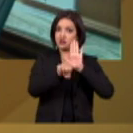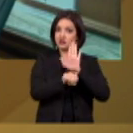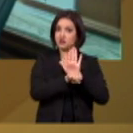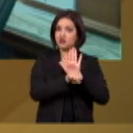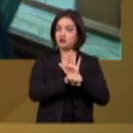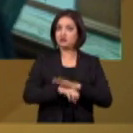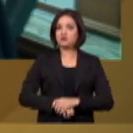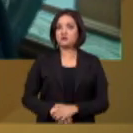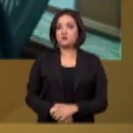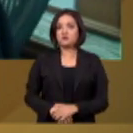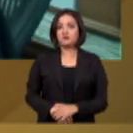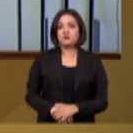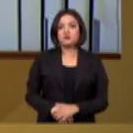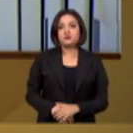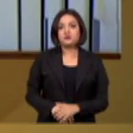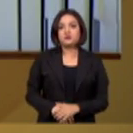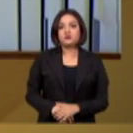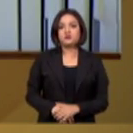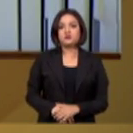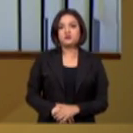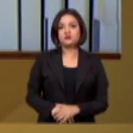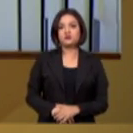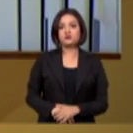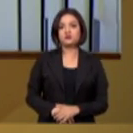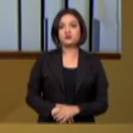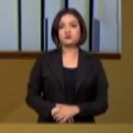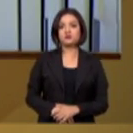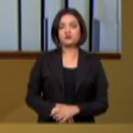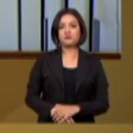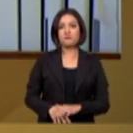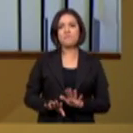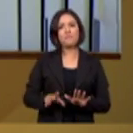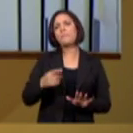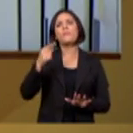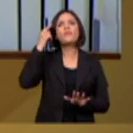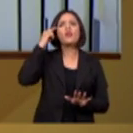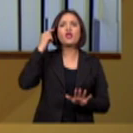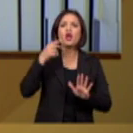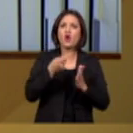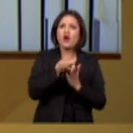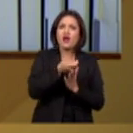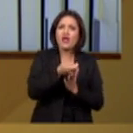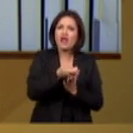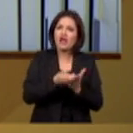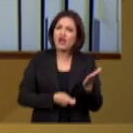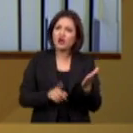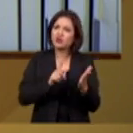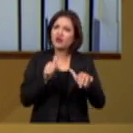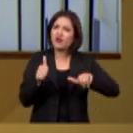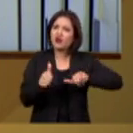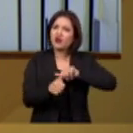segurança o que eu penso que o eminente relator não alterou a parte dispositiva do voto proferido